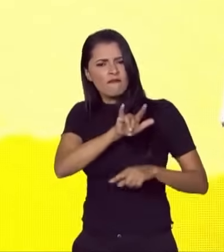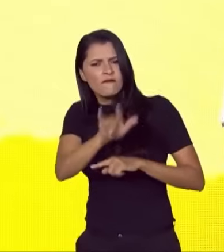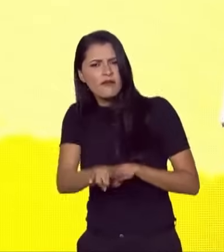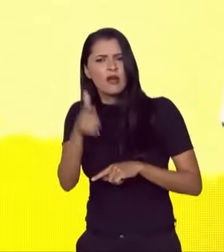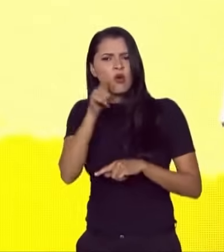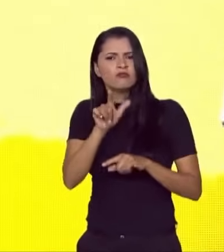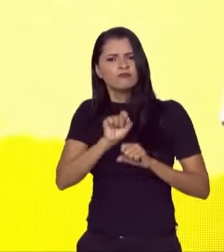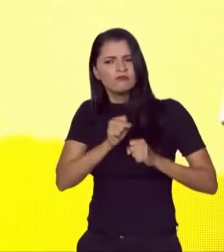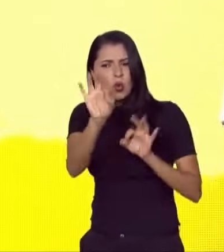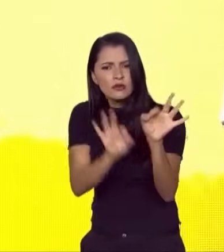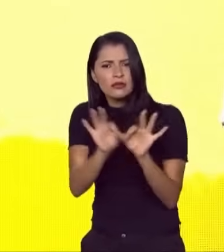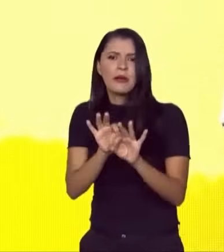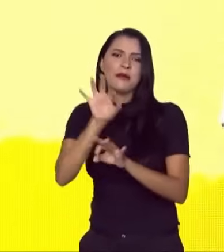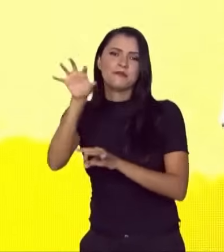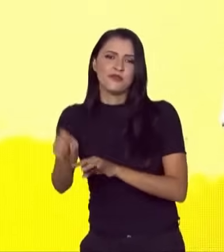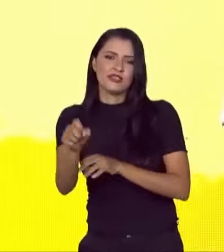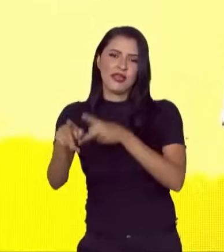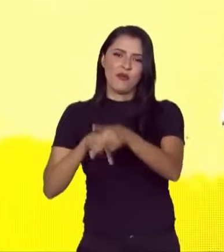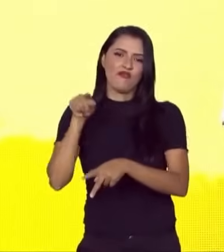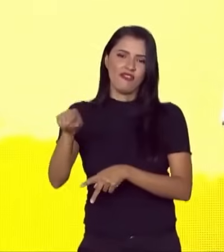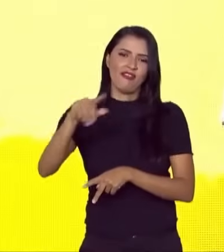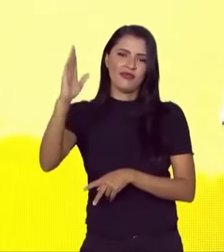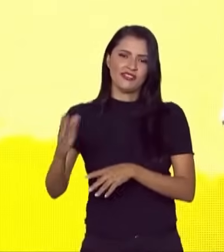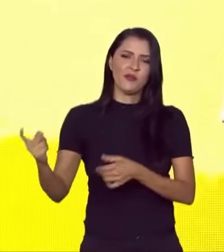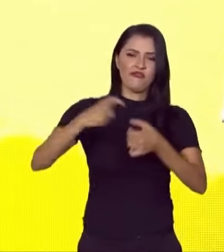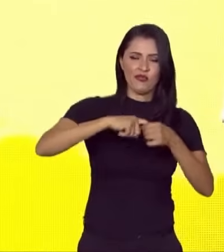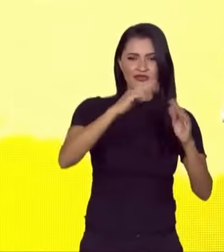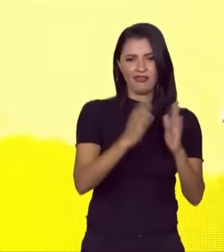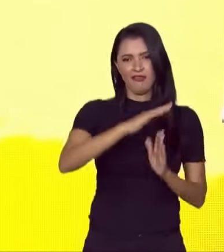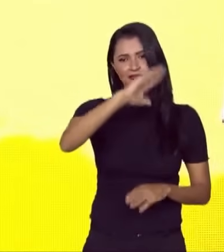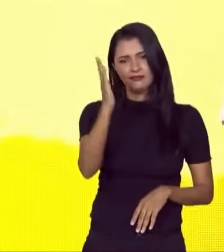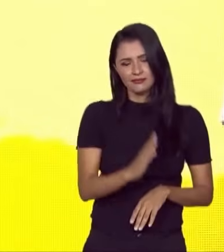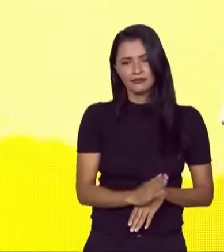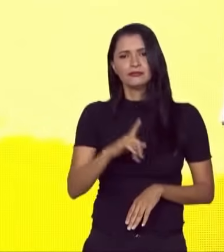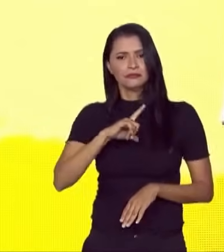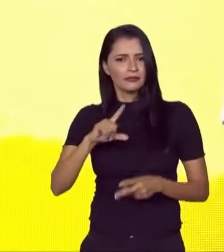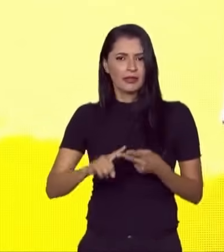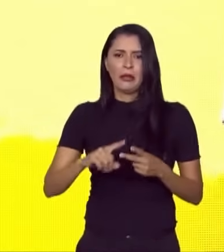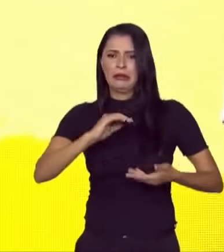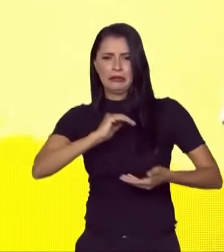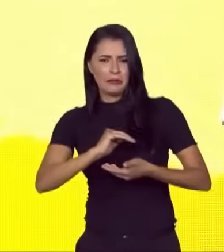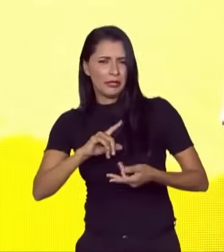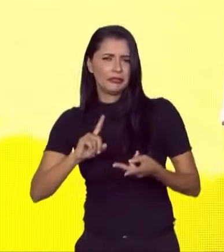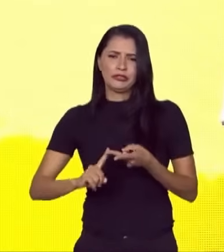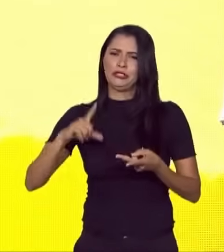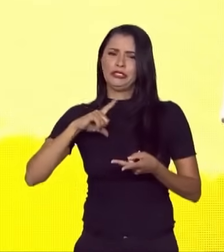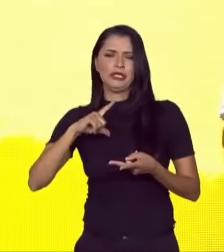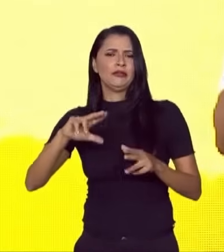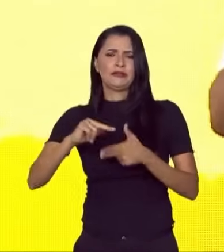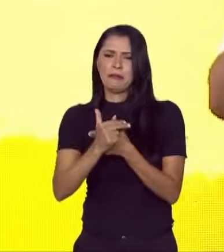nossa gente. Então, ao Itamaraty, às Forças Armadas, à aeronáutica e aos cotistas desse